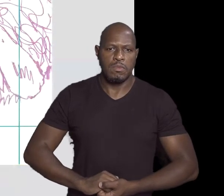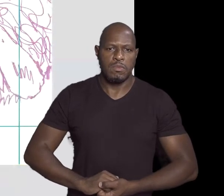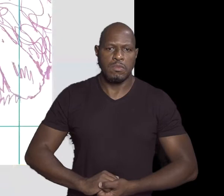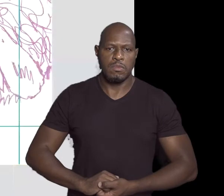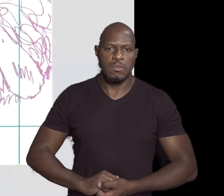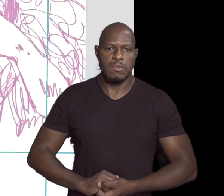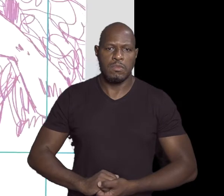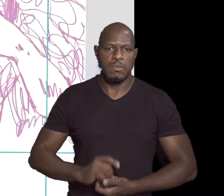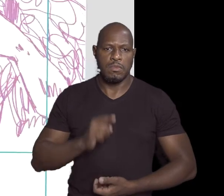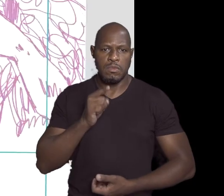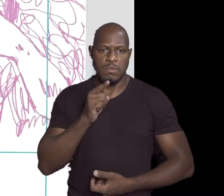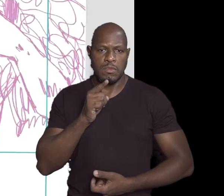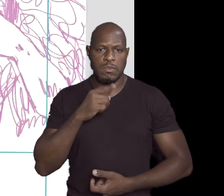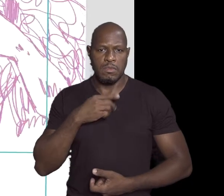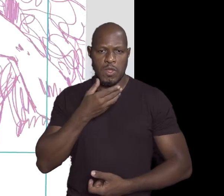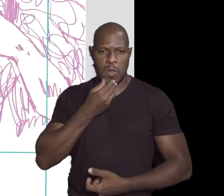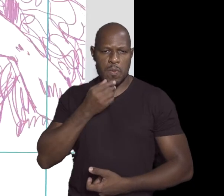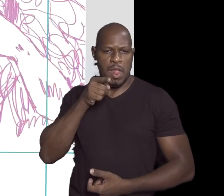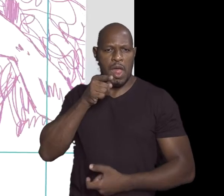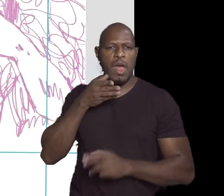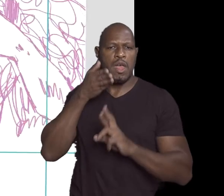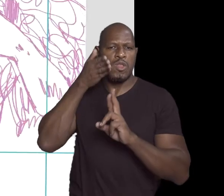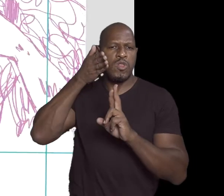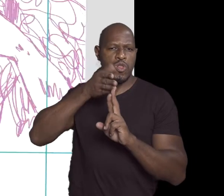Aquela pasta lá é só referência para